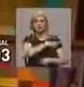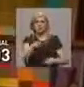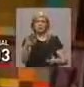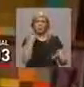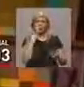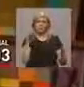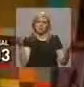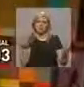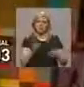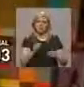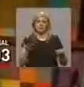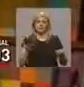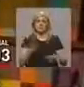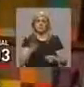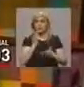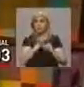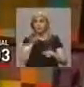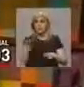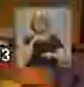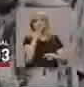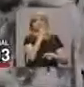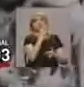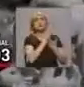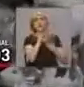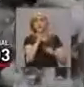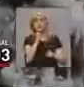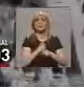o que isto é? Eles só estavam a pedir trabalho.